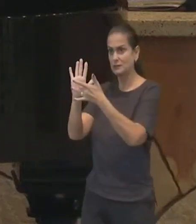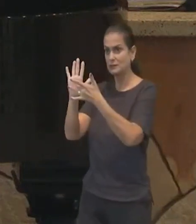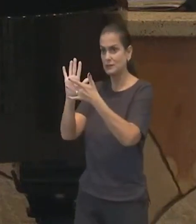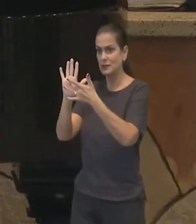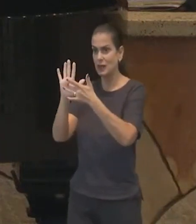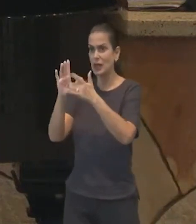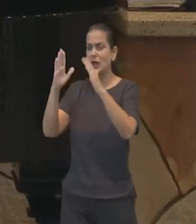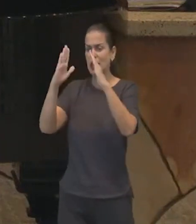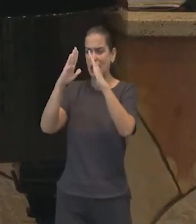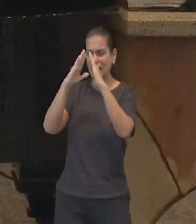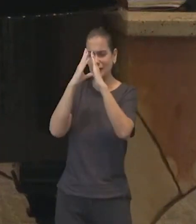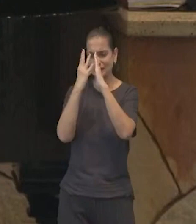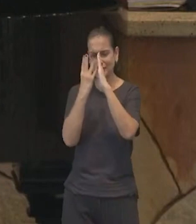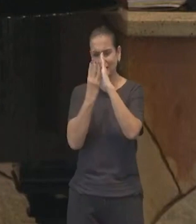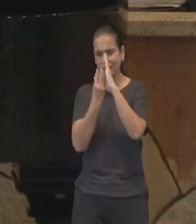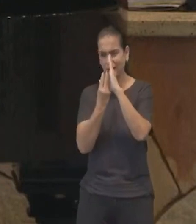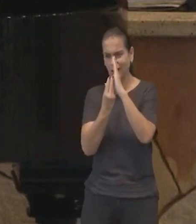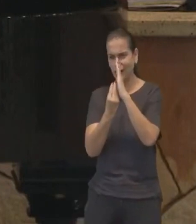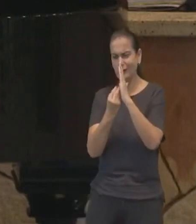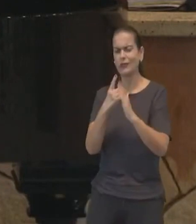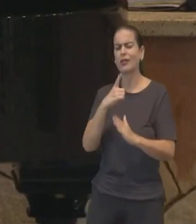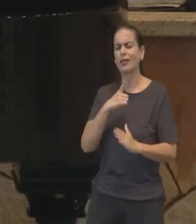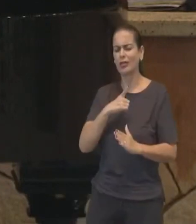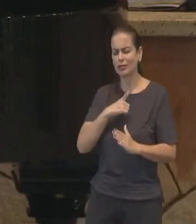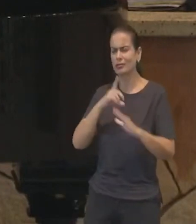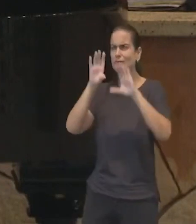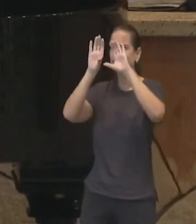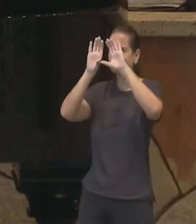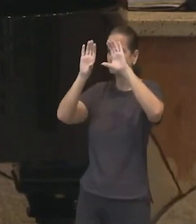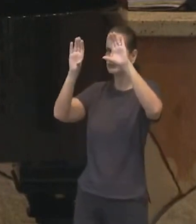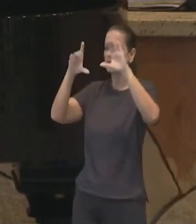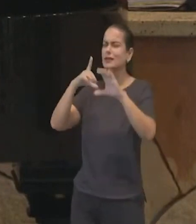Pai há muitas moradas.